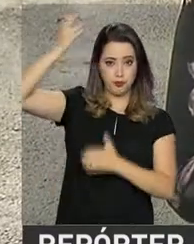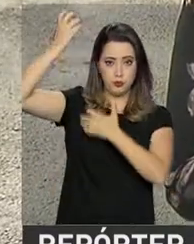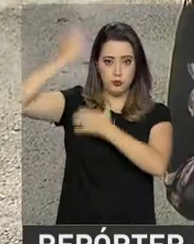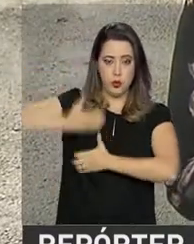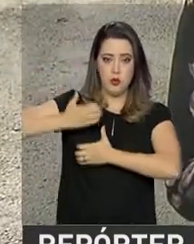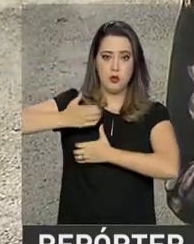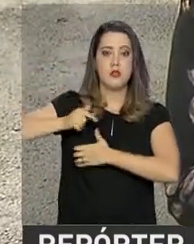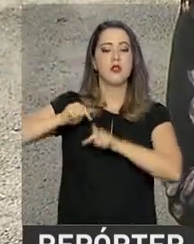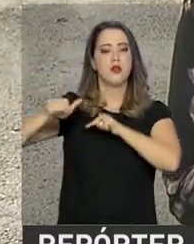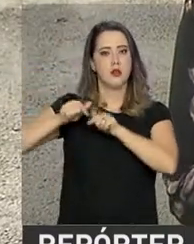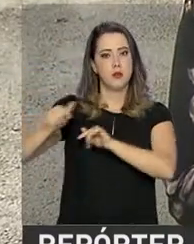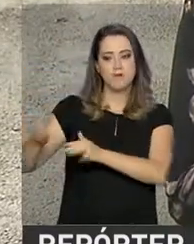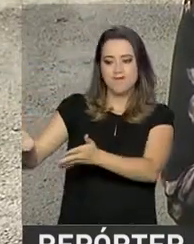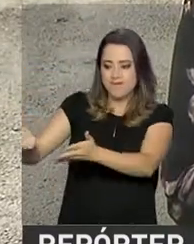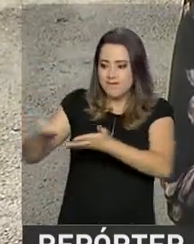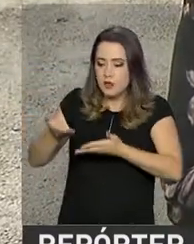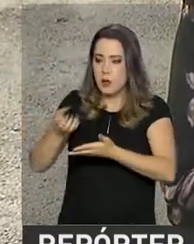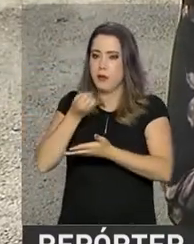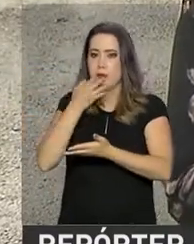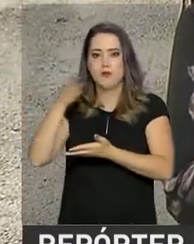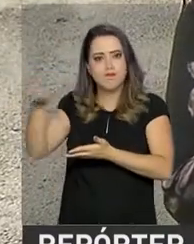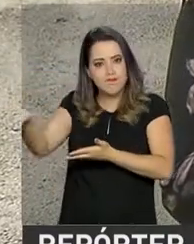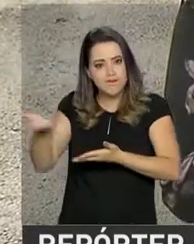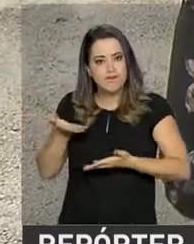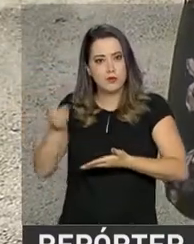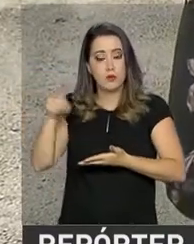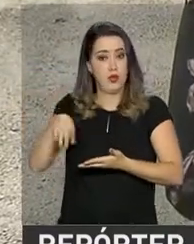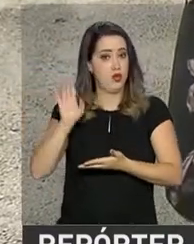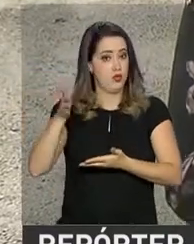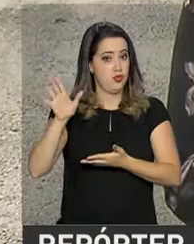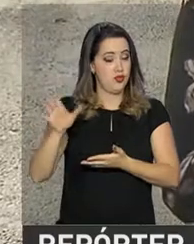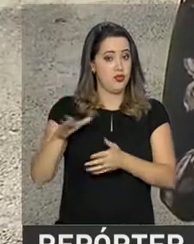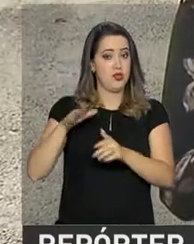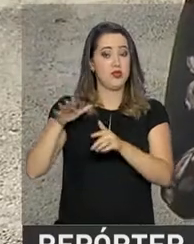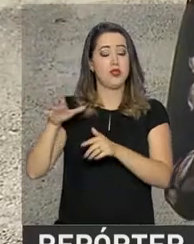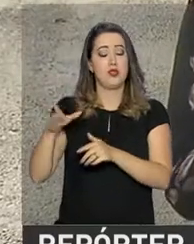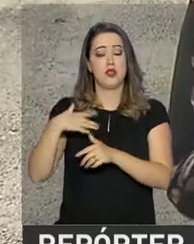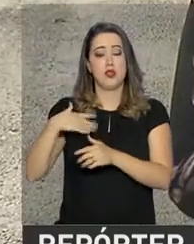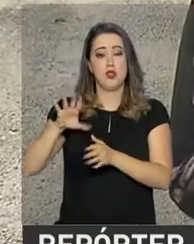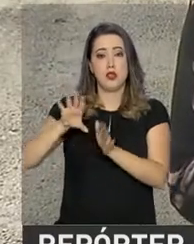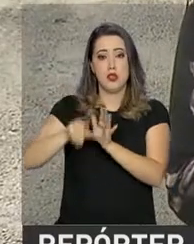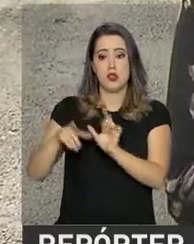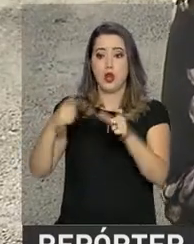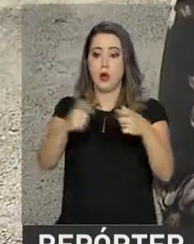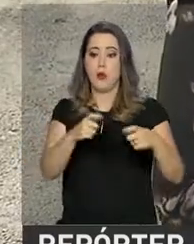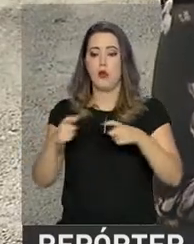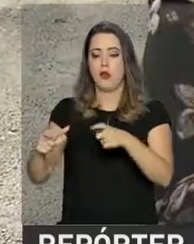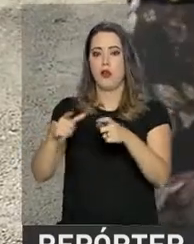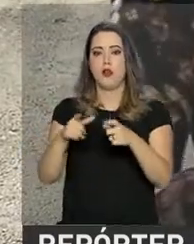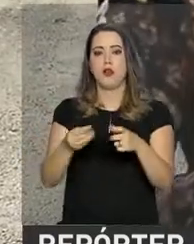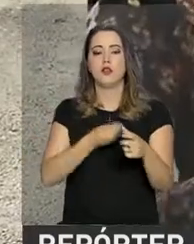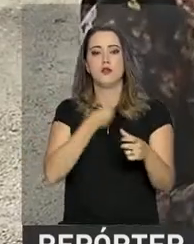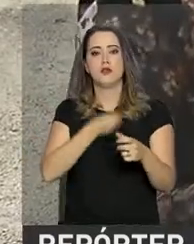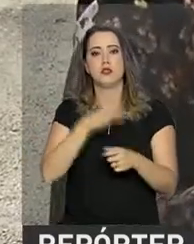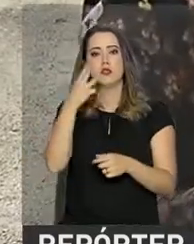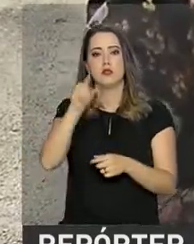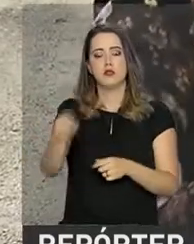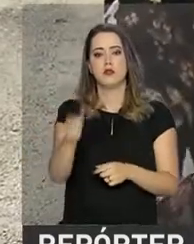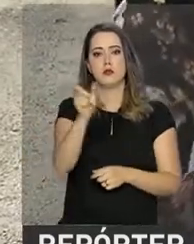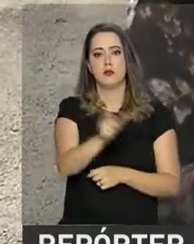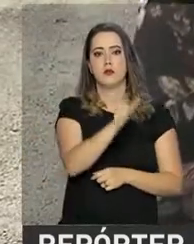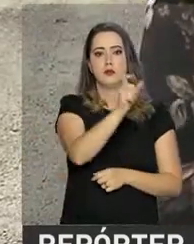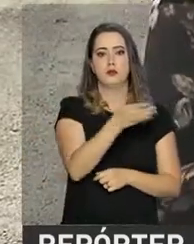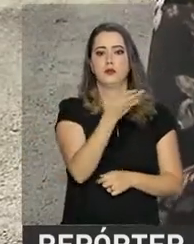acolhida que já tirou mais de 3 mil imigrantes das ruas daqui de boa vista aqui é o meu lado o coronel lima